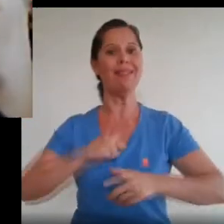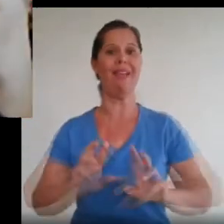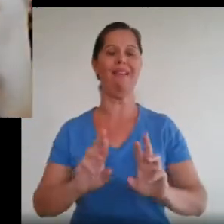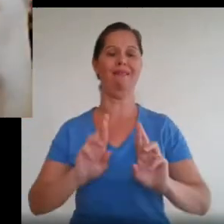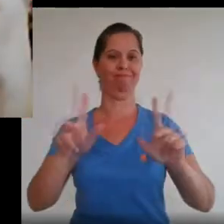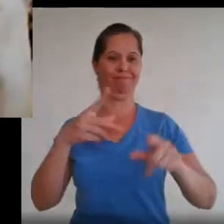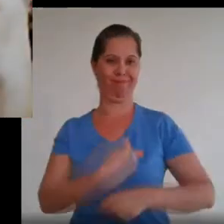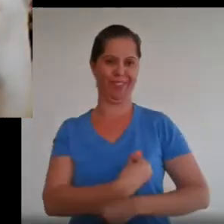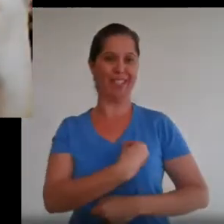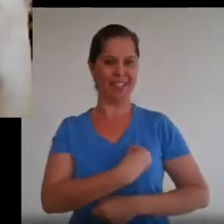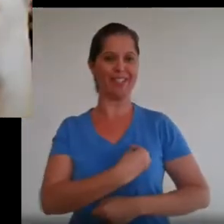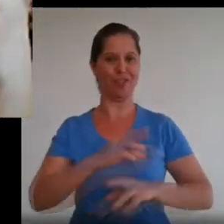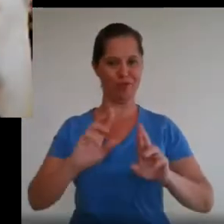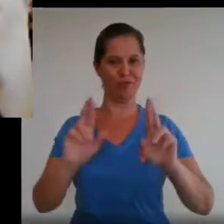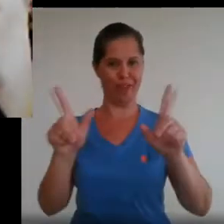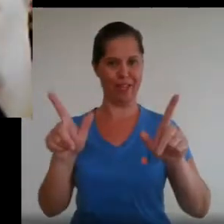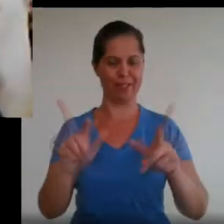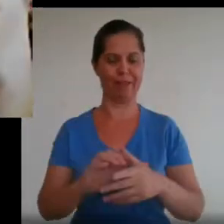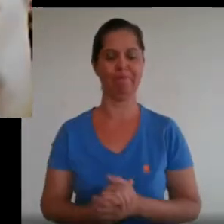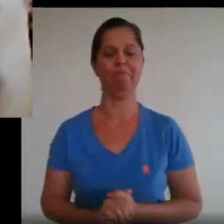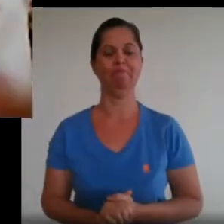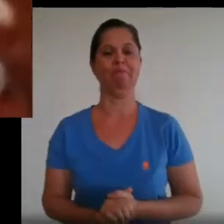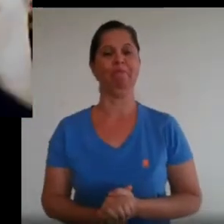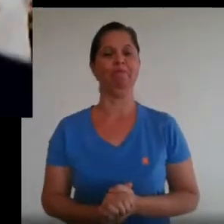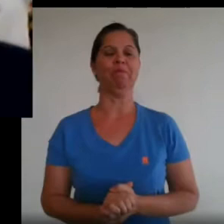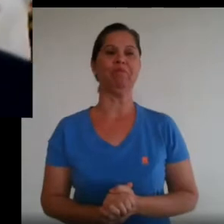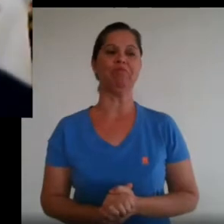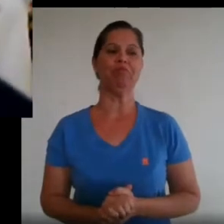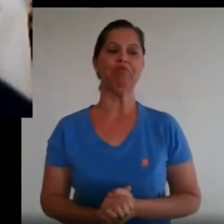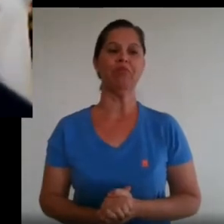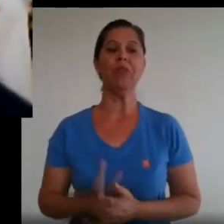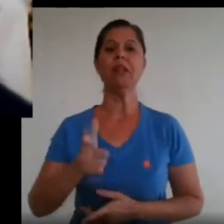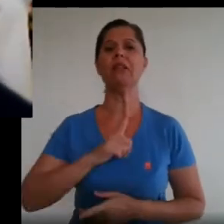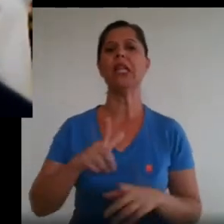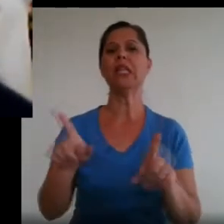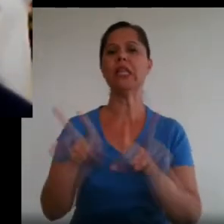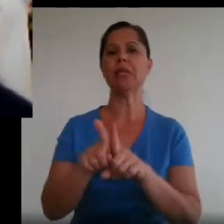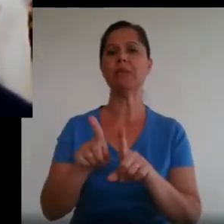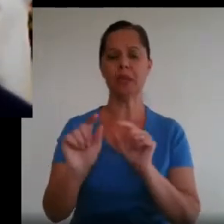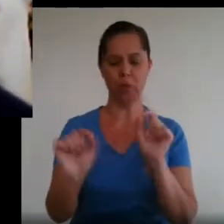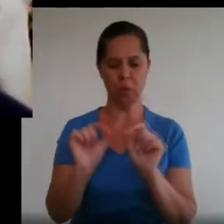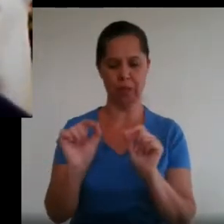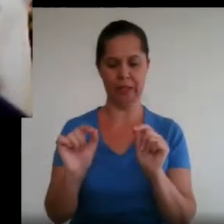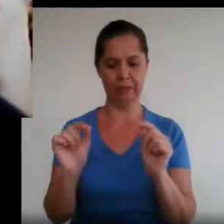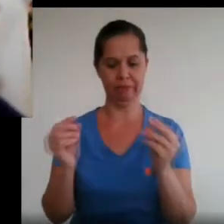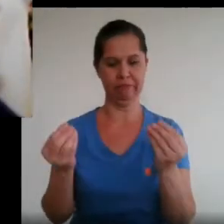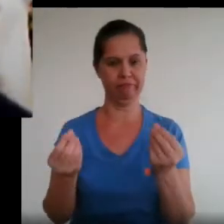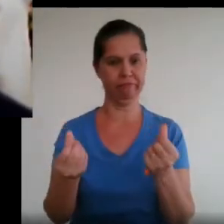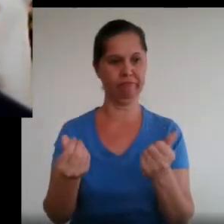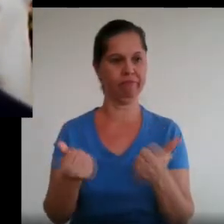diferenciações. Então, nós temos